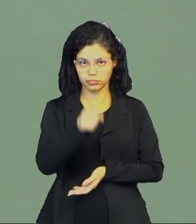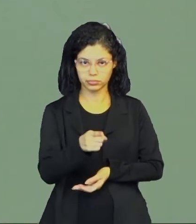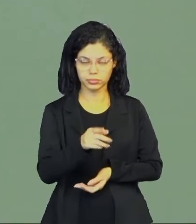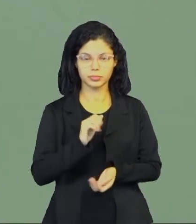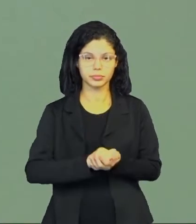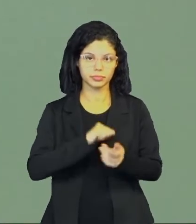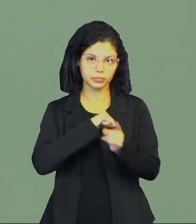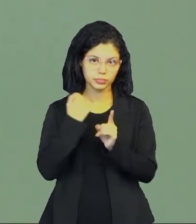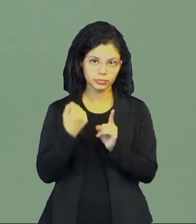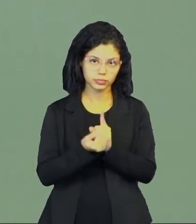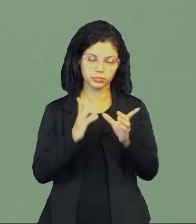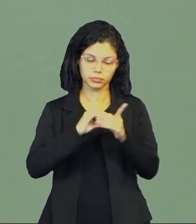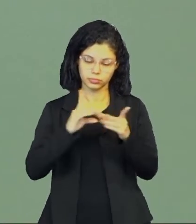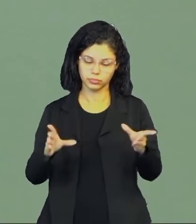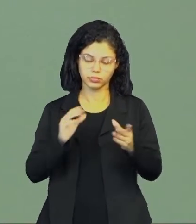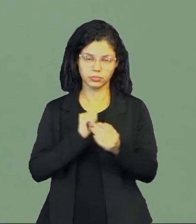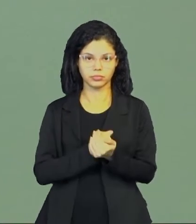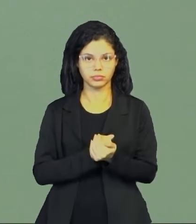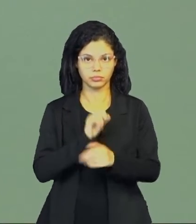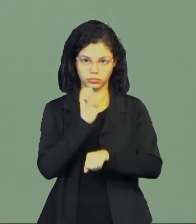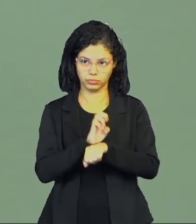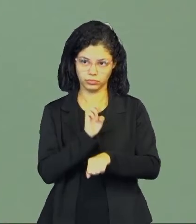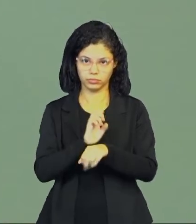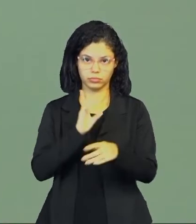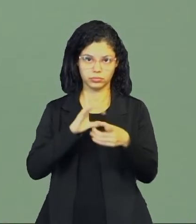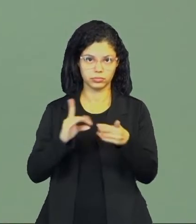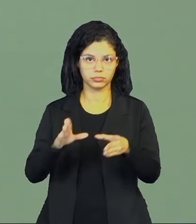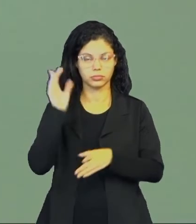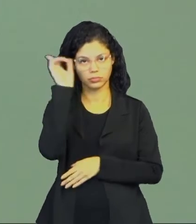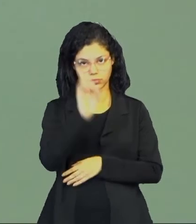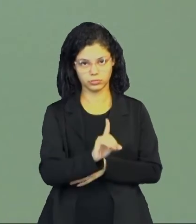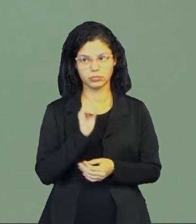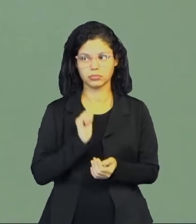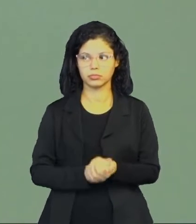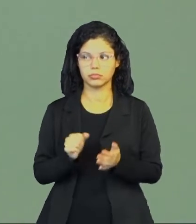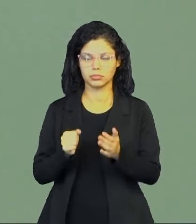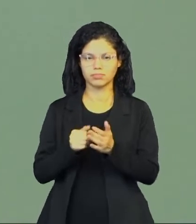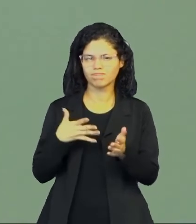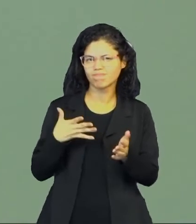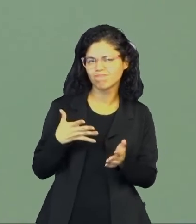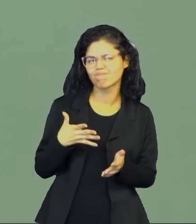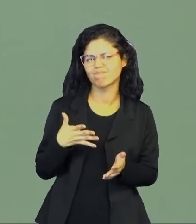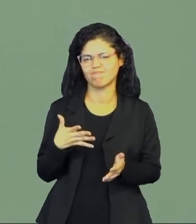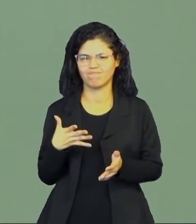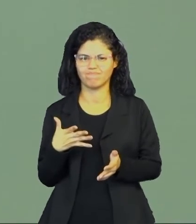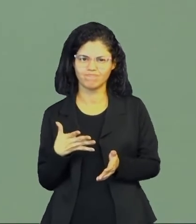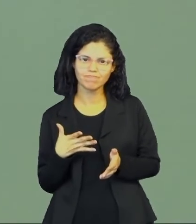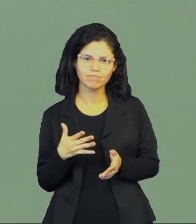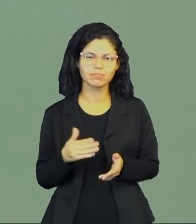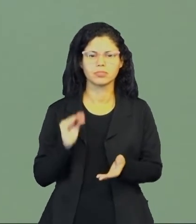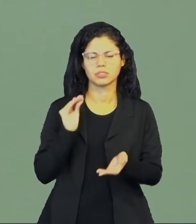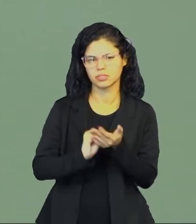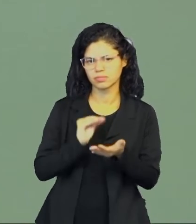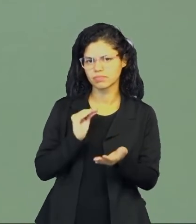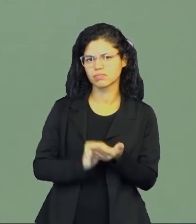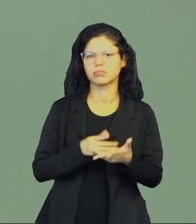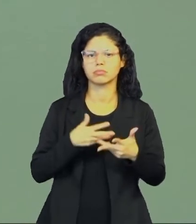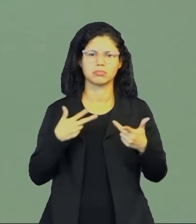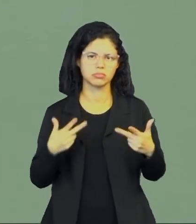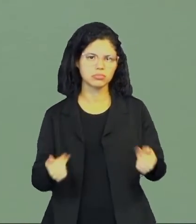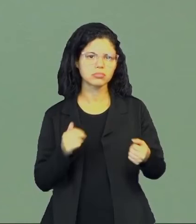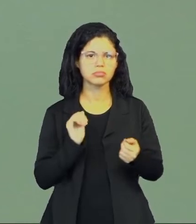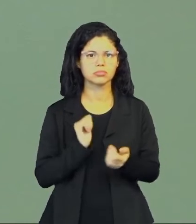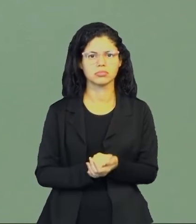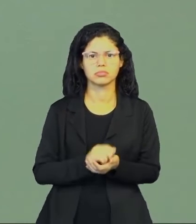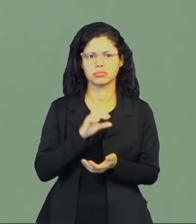social democrática, embora a gente viva num Estado democrático de direito, né, há muitas instabilidades, né, há